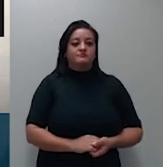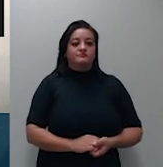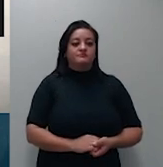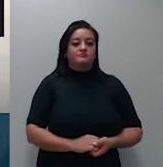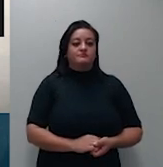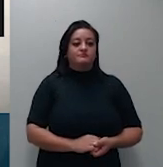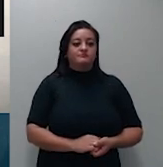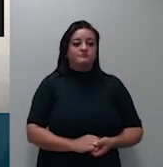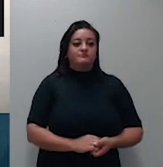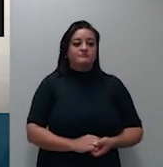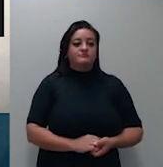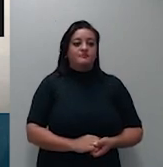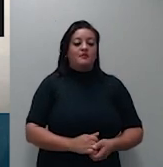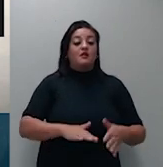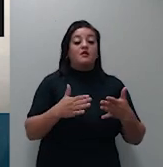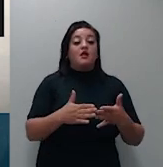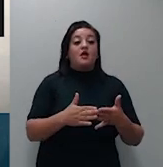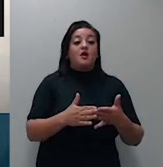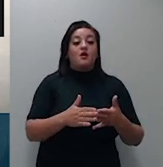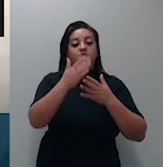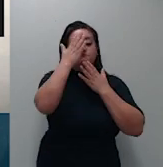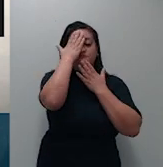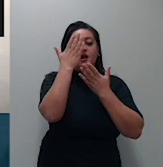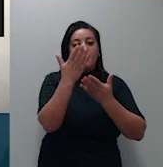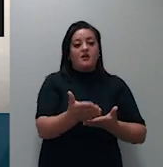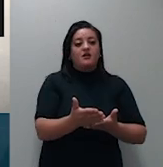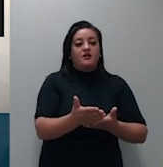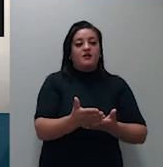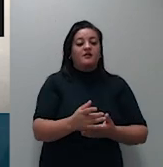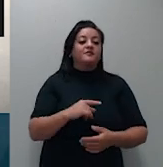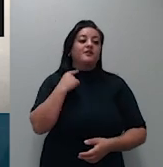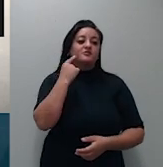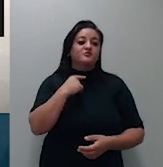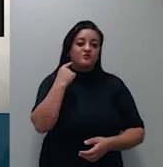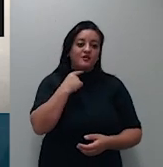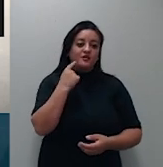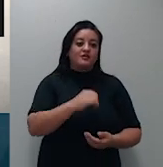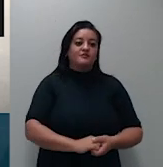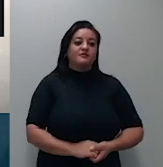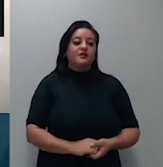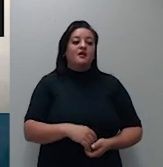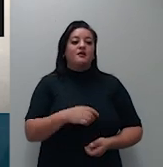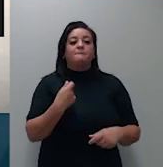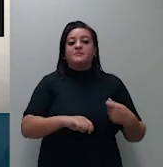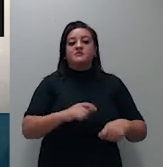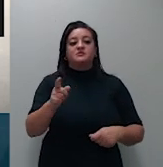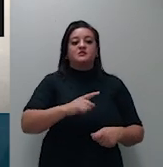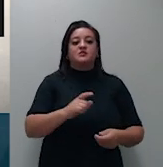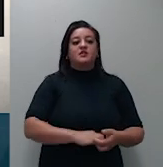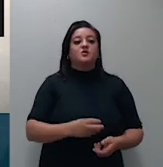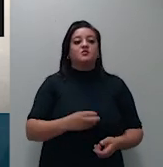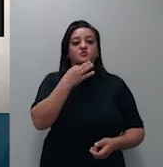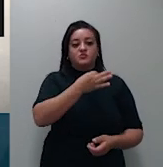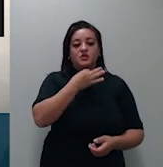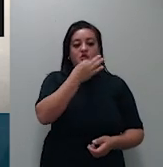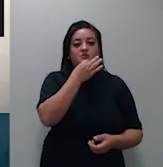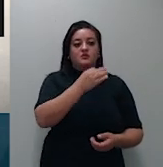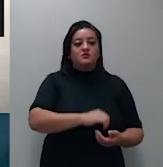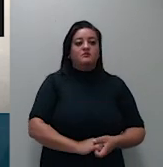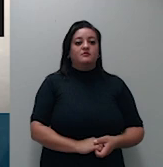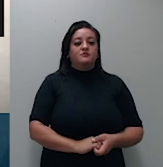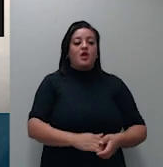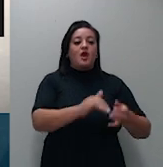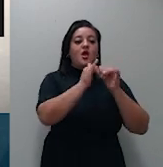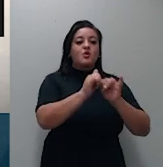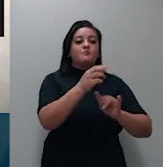então eu agradeço a doutora advogada não a necessidade da sustentação proclamou